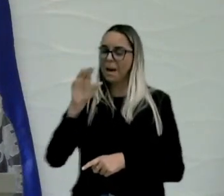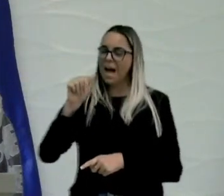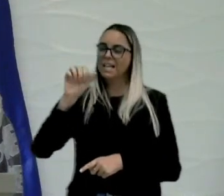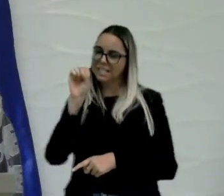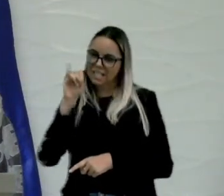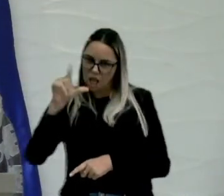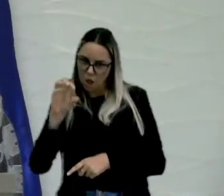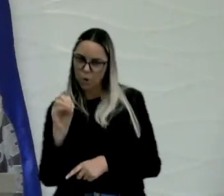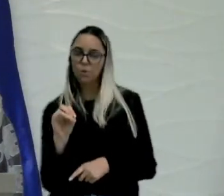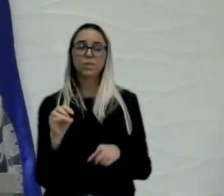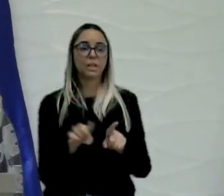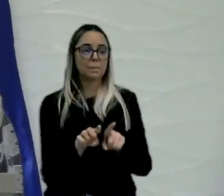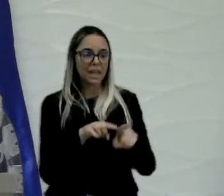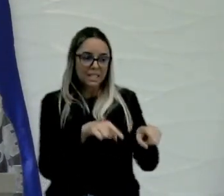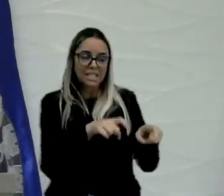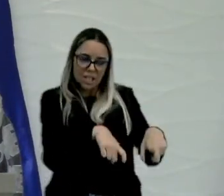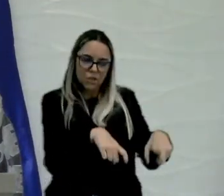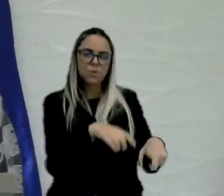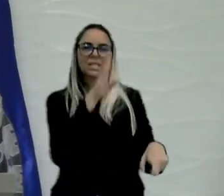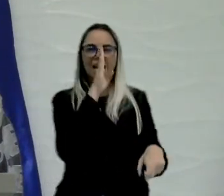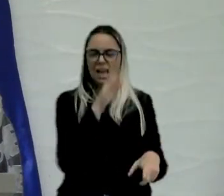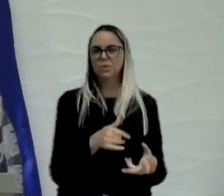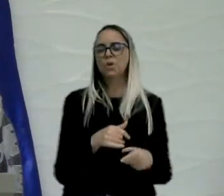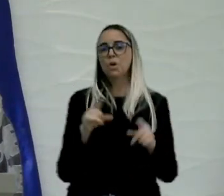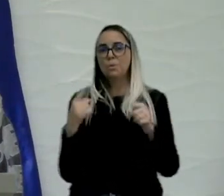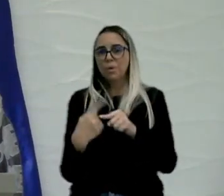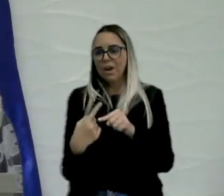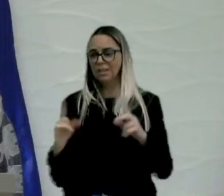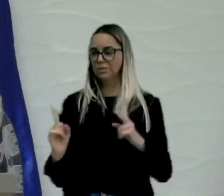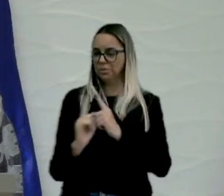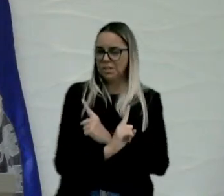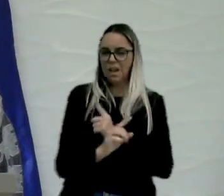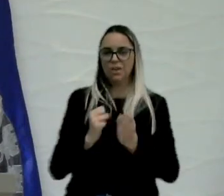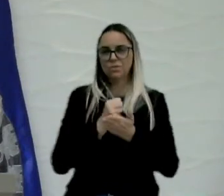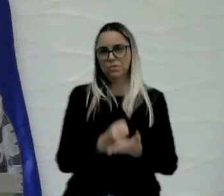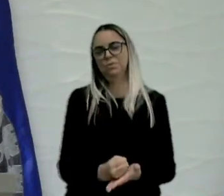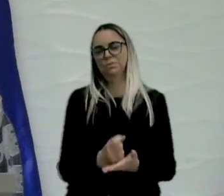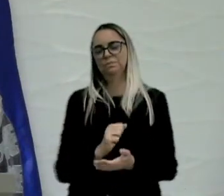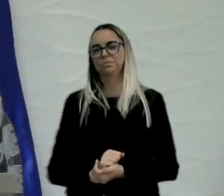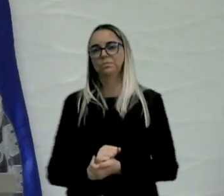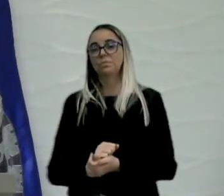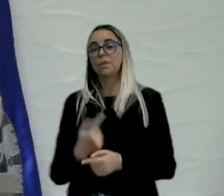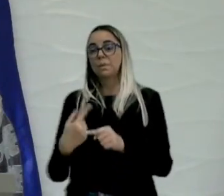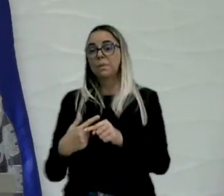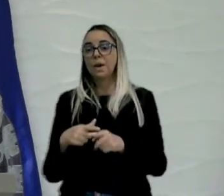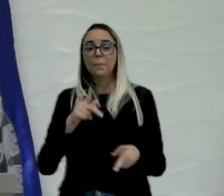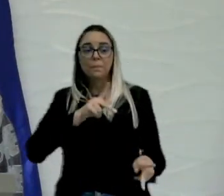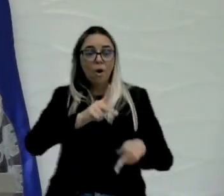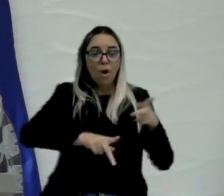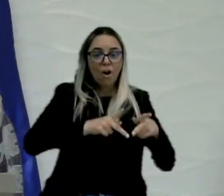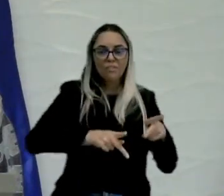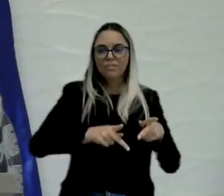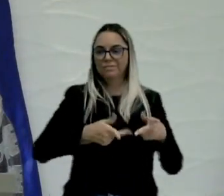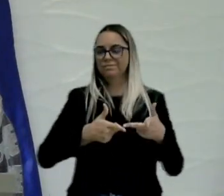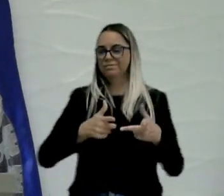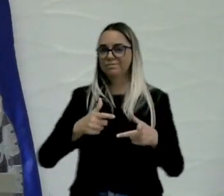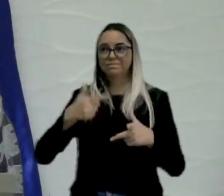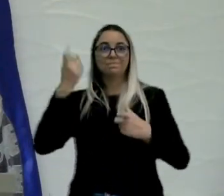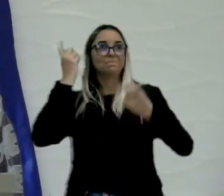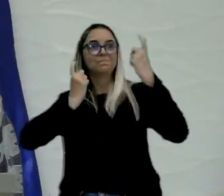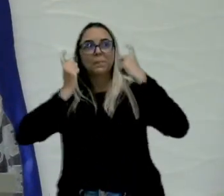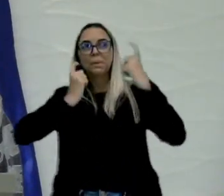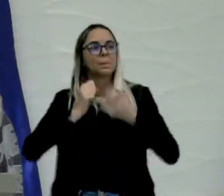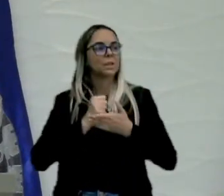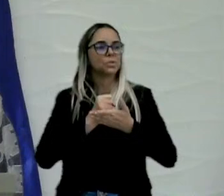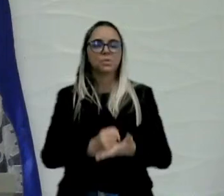segredo através do grupo de oposição de São met una que faz pelo povo que se preocupa com o povo